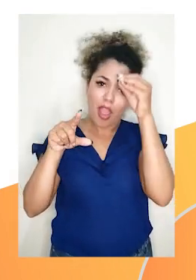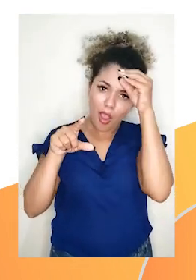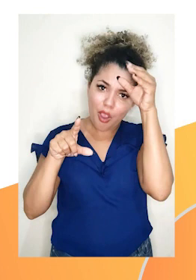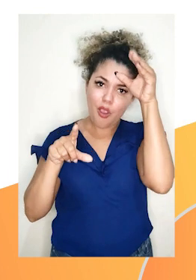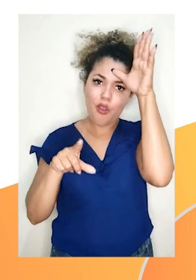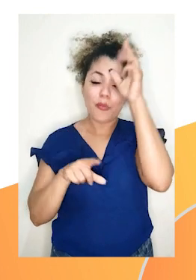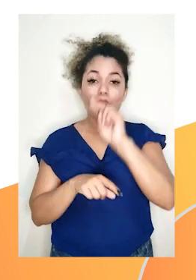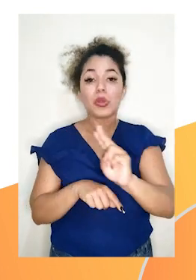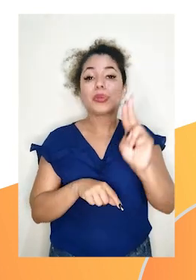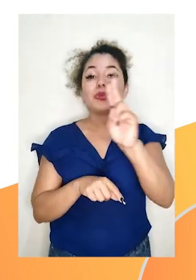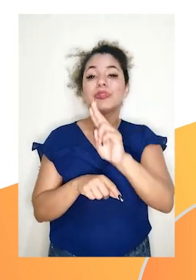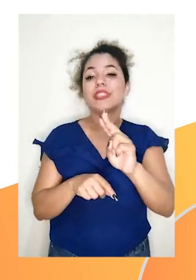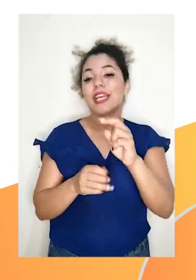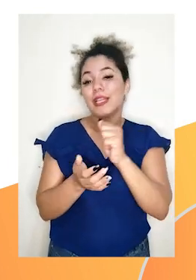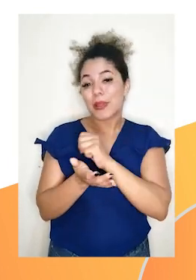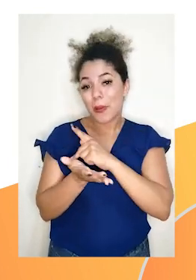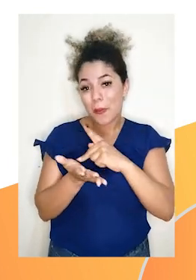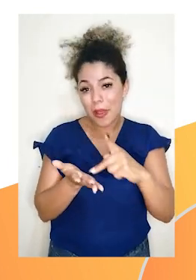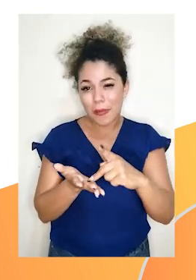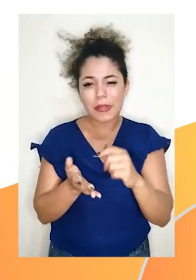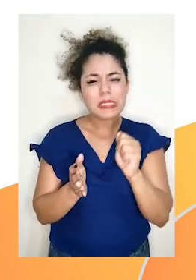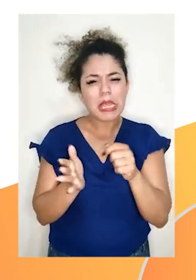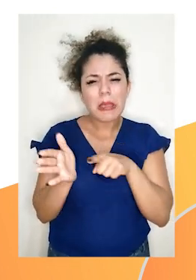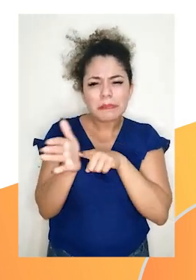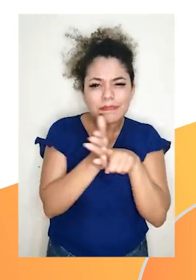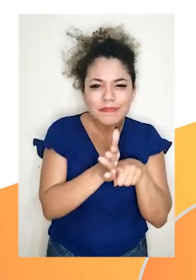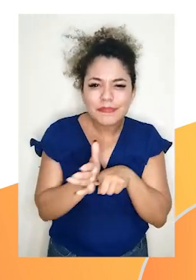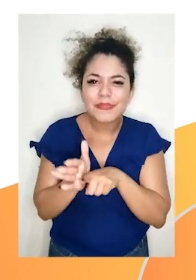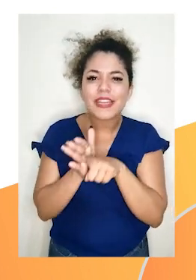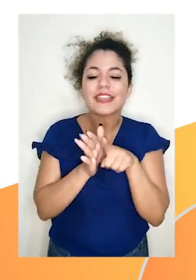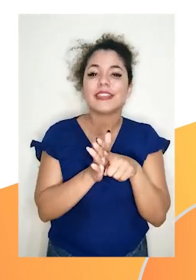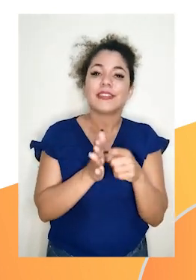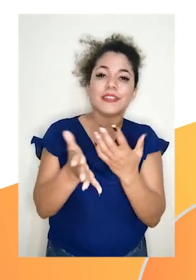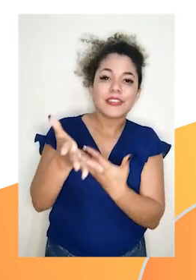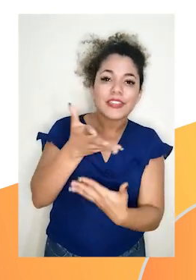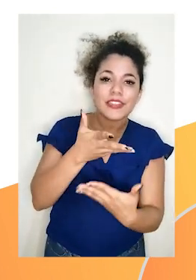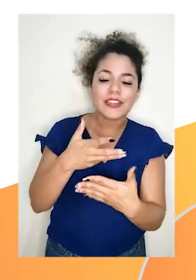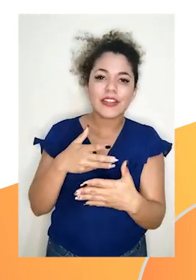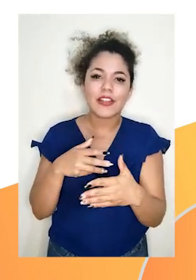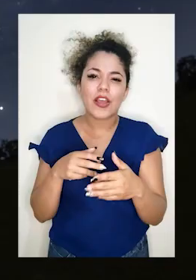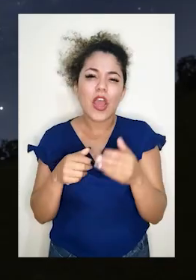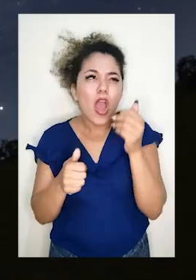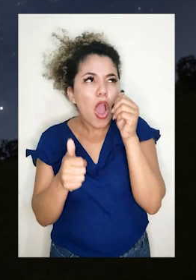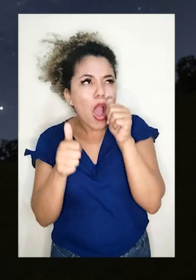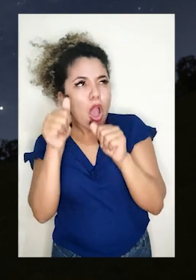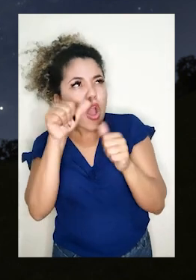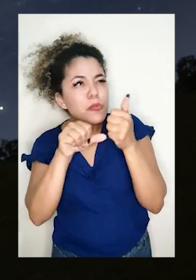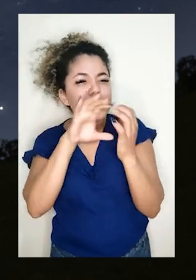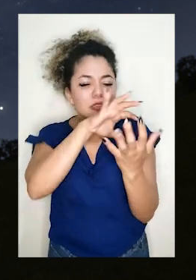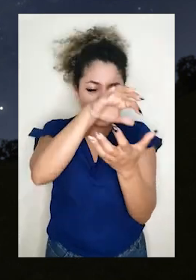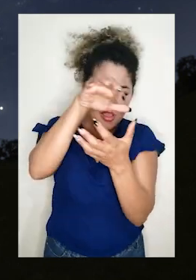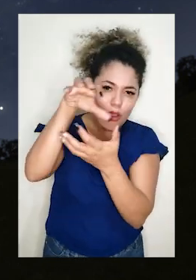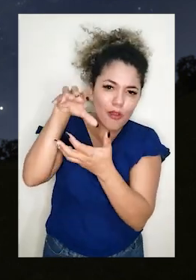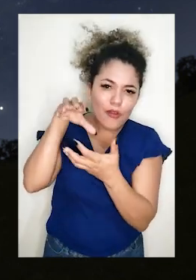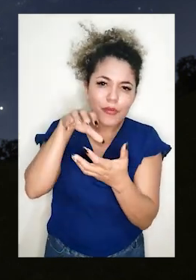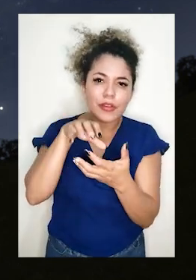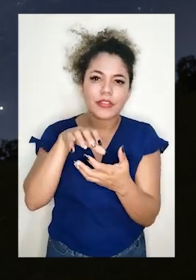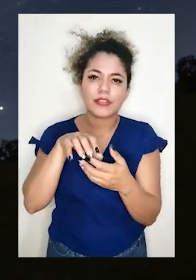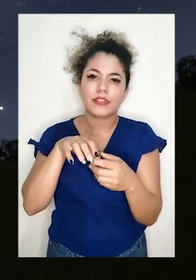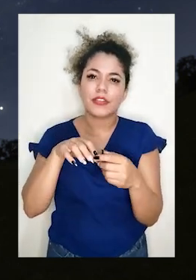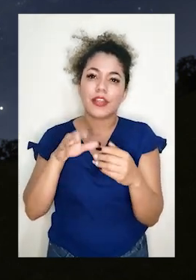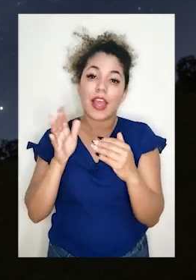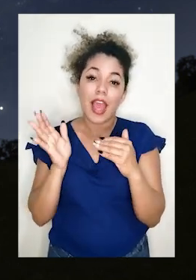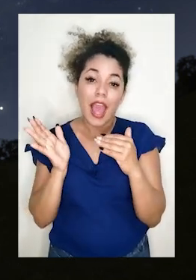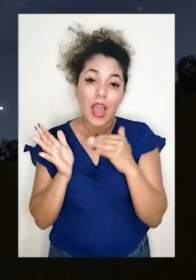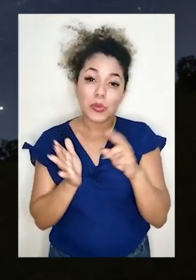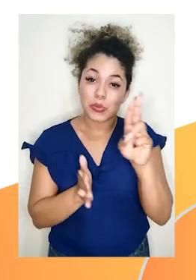de aplicativos de astronomia. Sempre faça buscas, pesquisas relacionadas à observação de planetas ou observações espaciais a partir